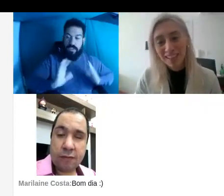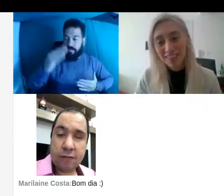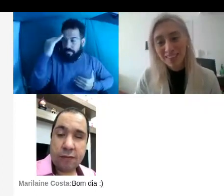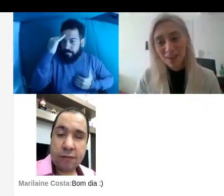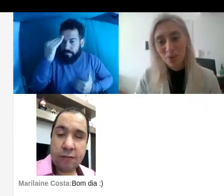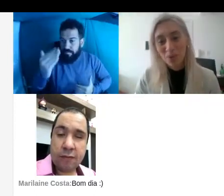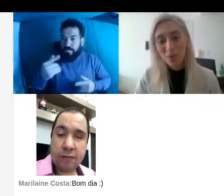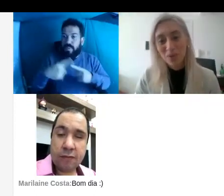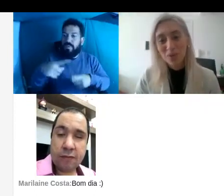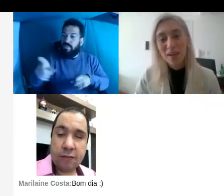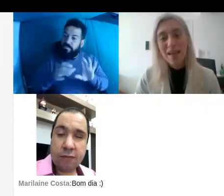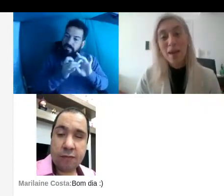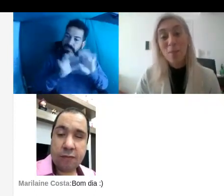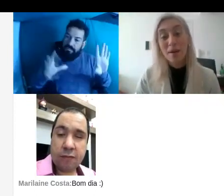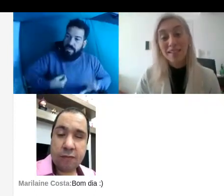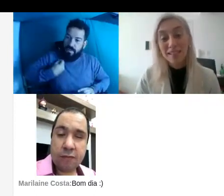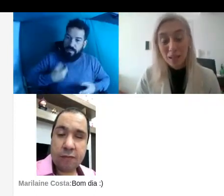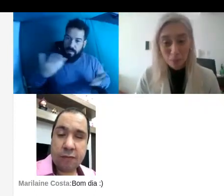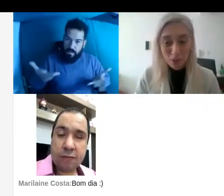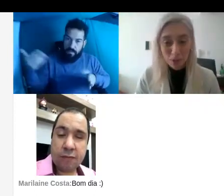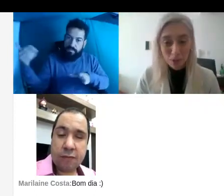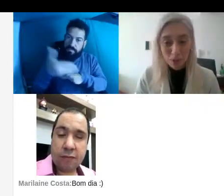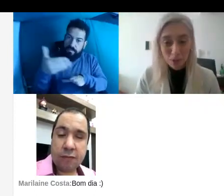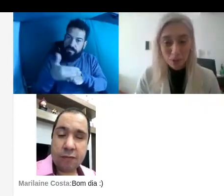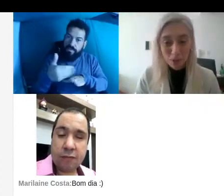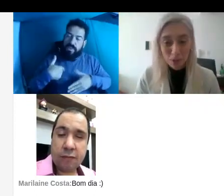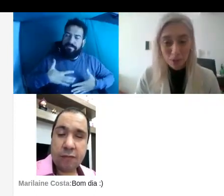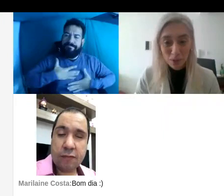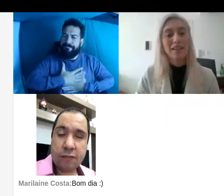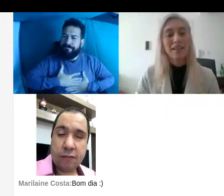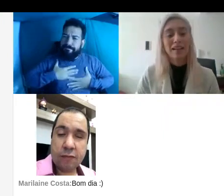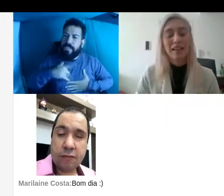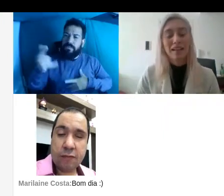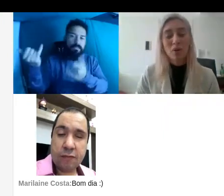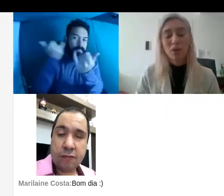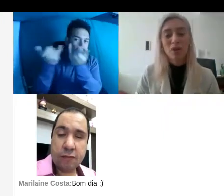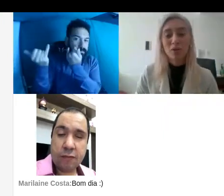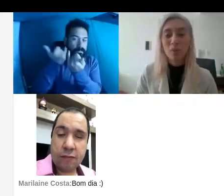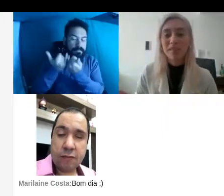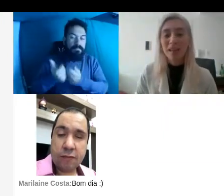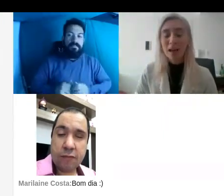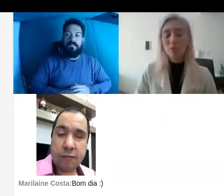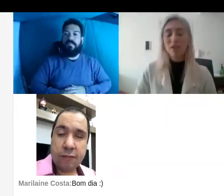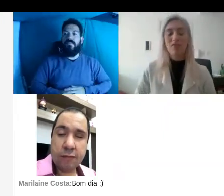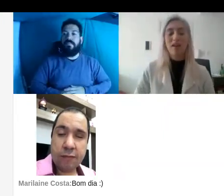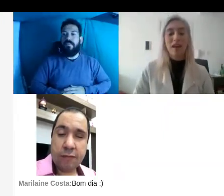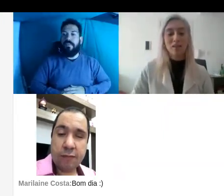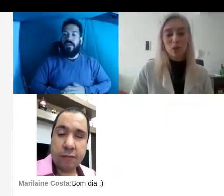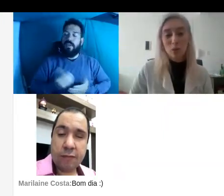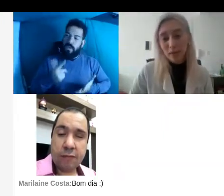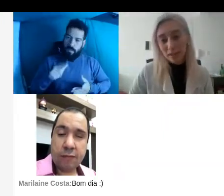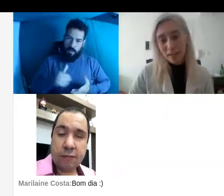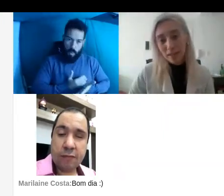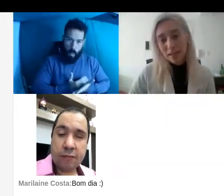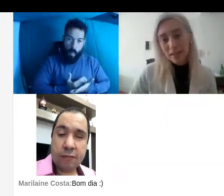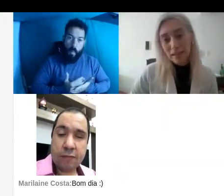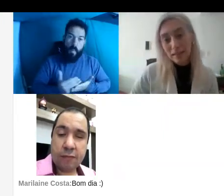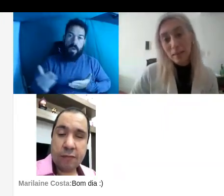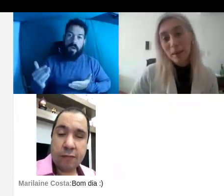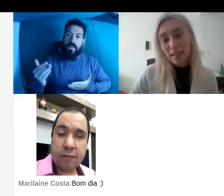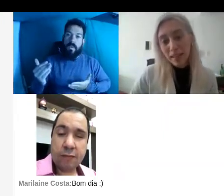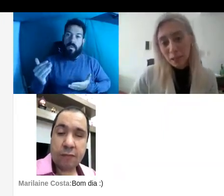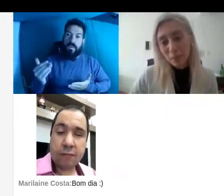tua disponibilidade de estar conosco. É um prazer poder te ouvir. Quando nós começarmos a falar